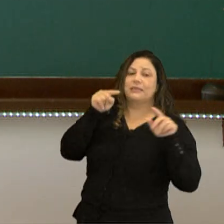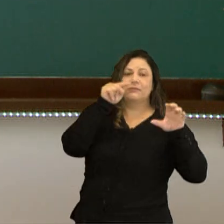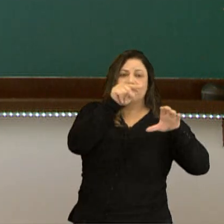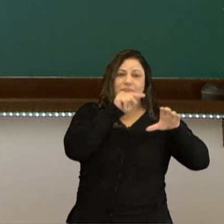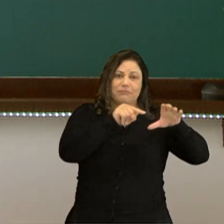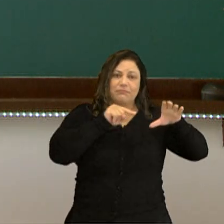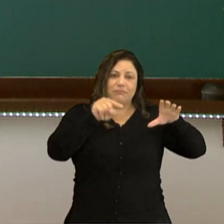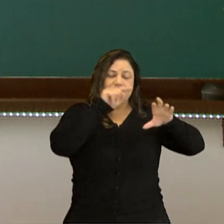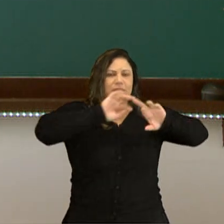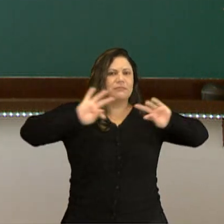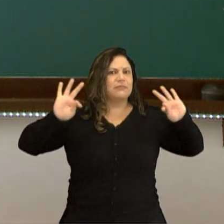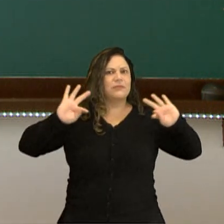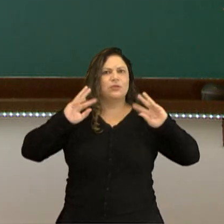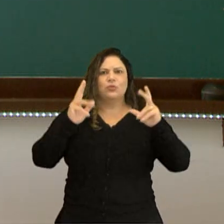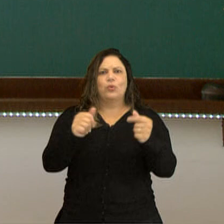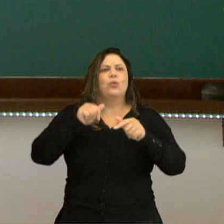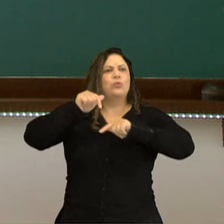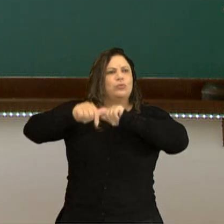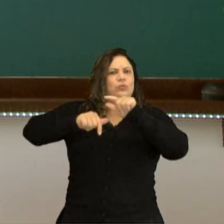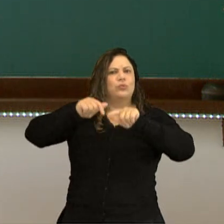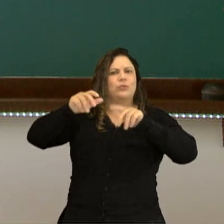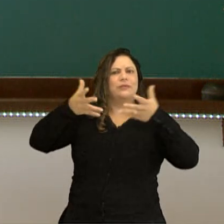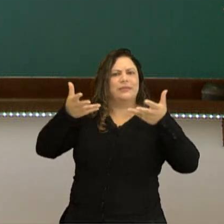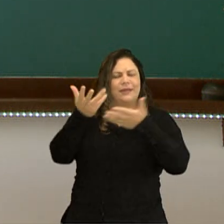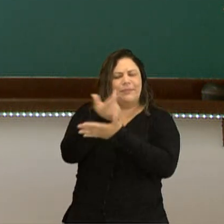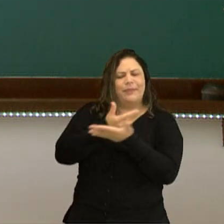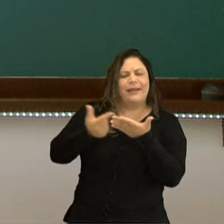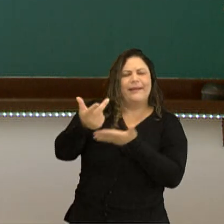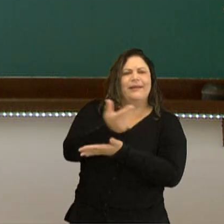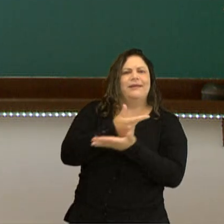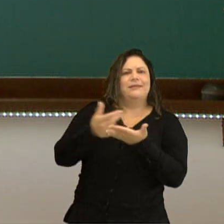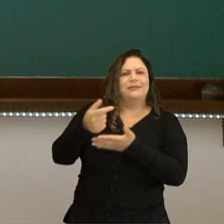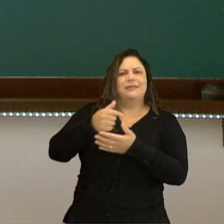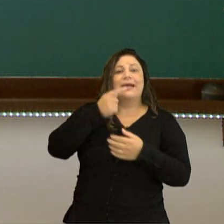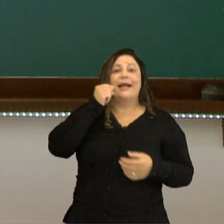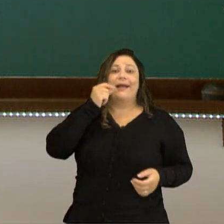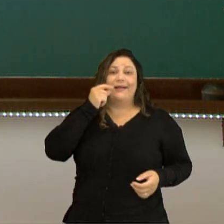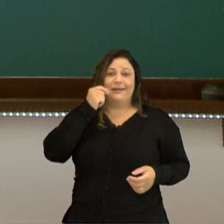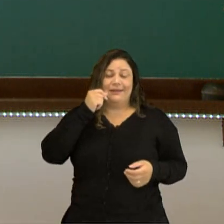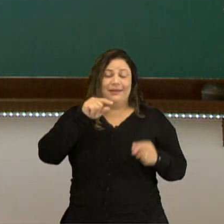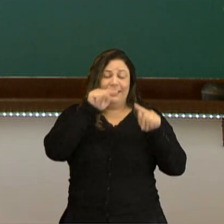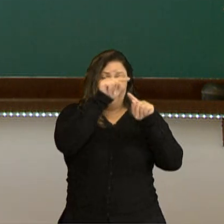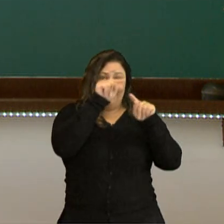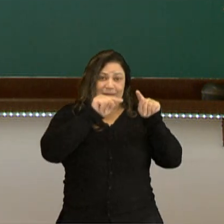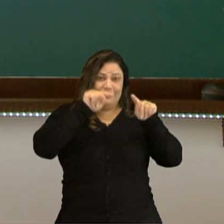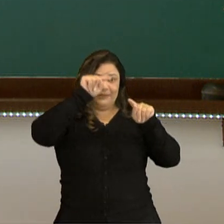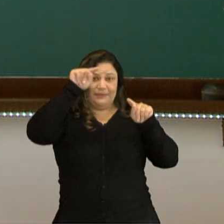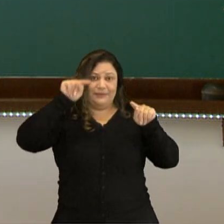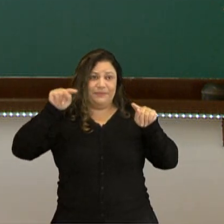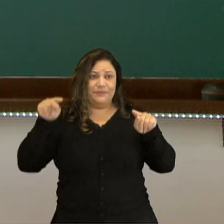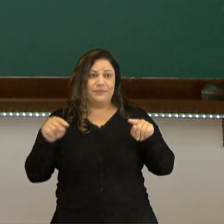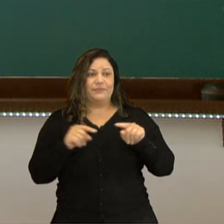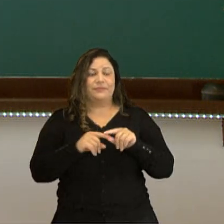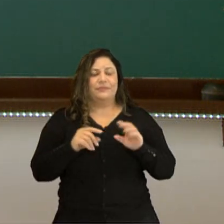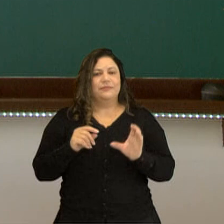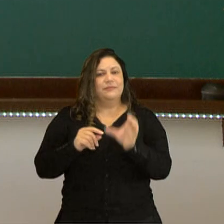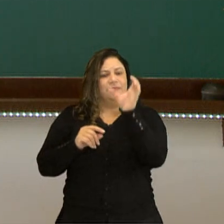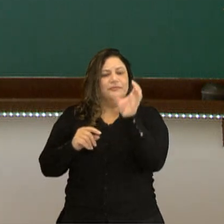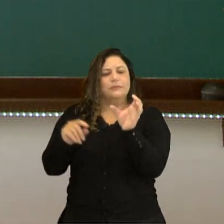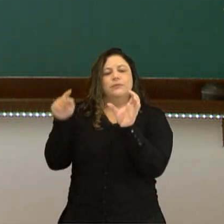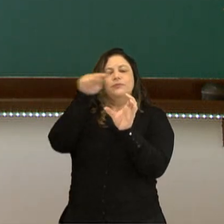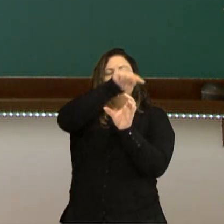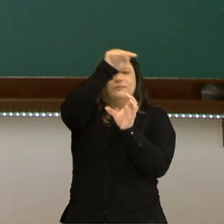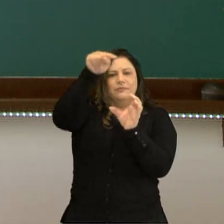trabalho, ele vai ter um esboço. Vai estar traçado a lápis, né, no grafite, o contorno da garrafa